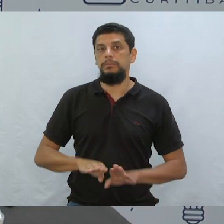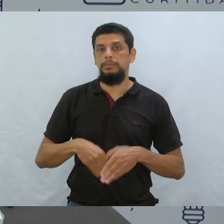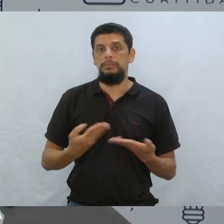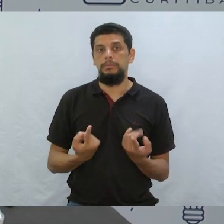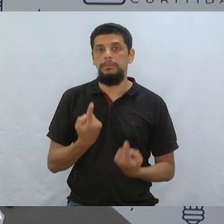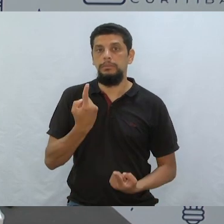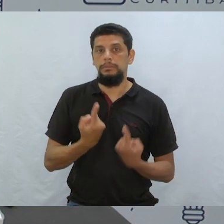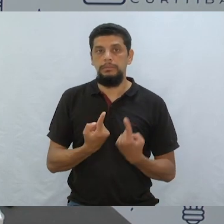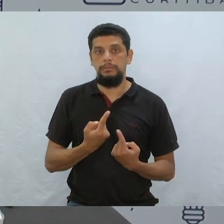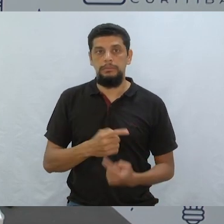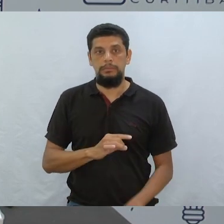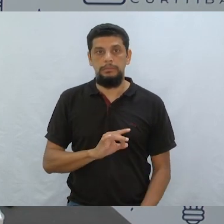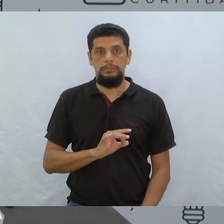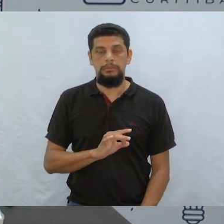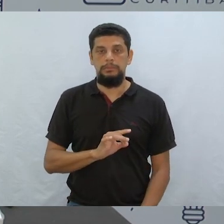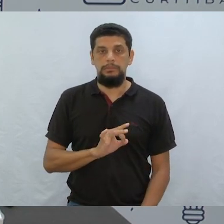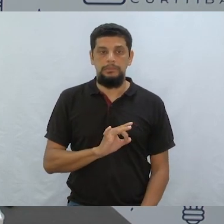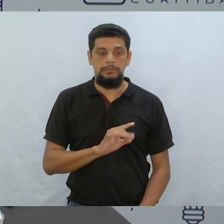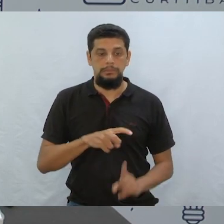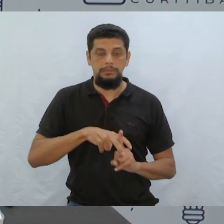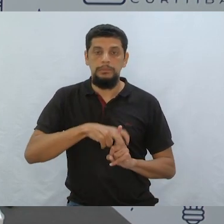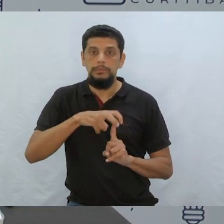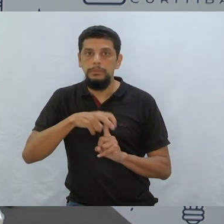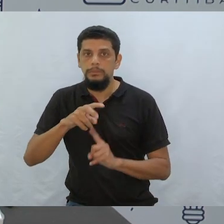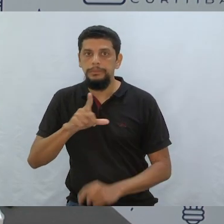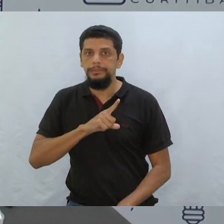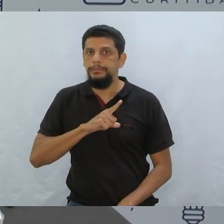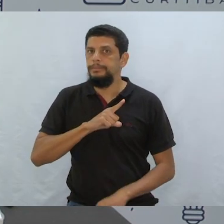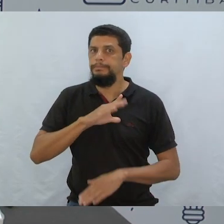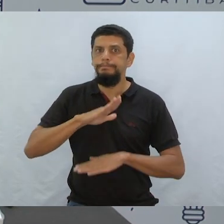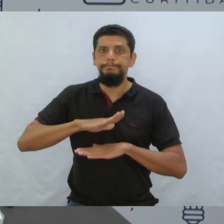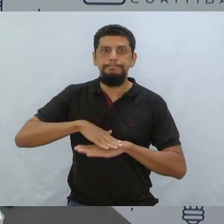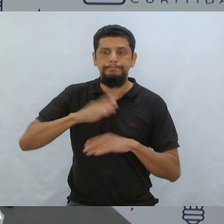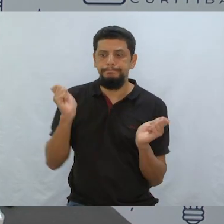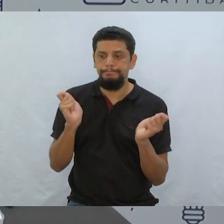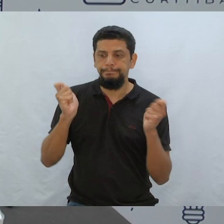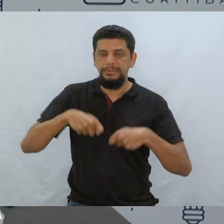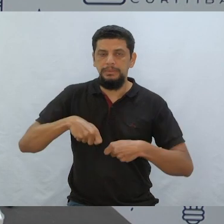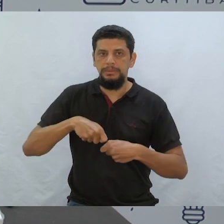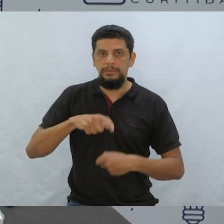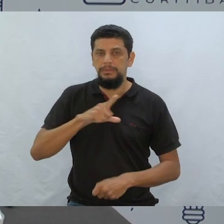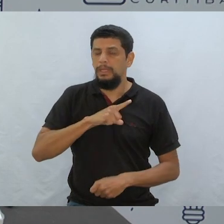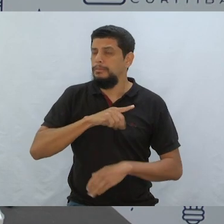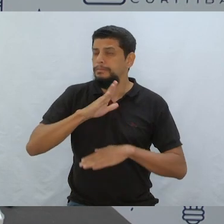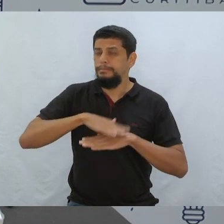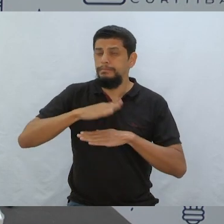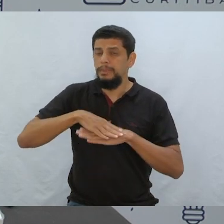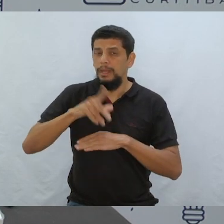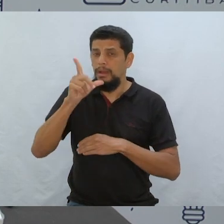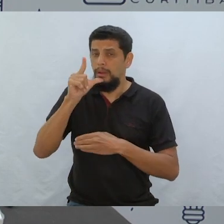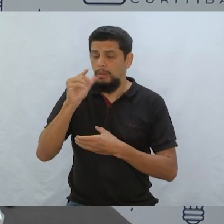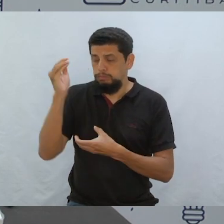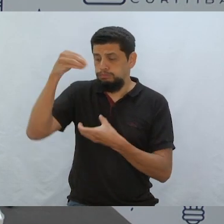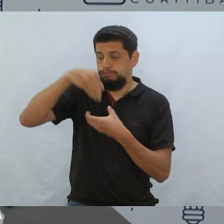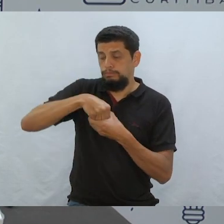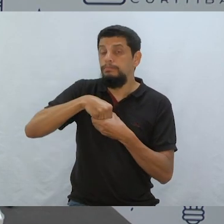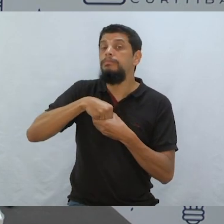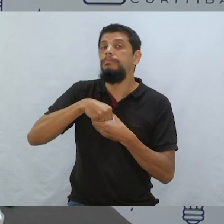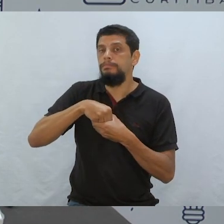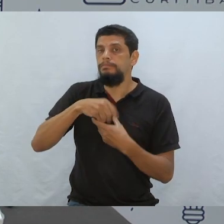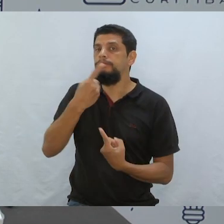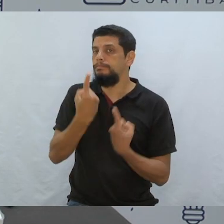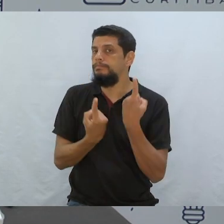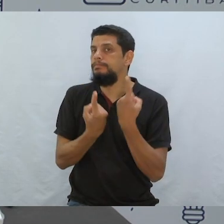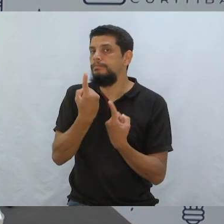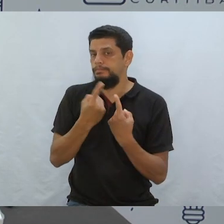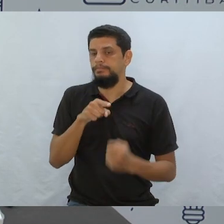2 litros, né? Então, qual dessas garrafas aqui tem a maior capacidade? Cabe mais líquido